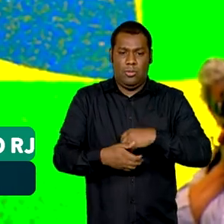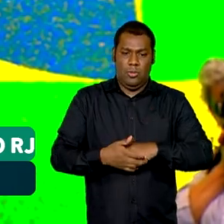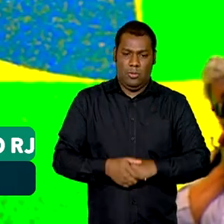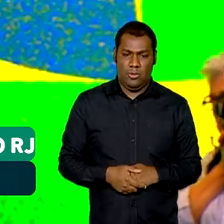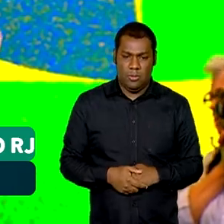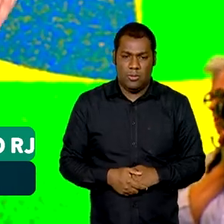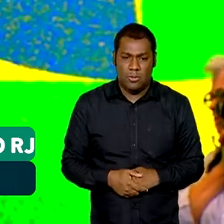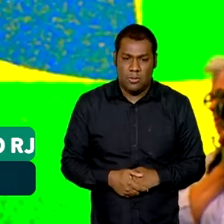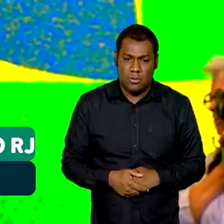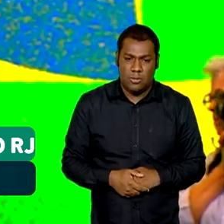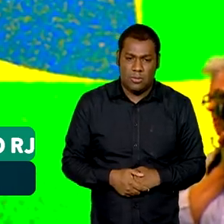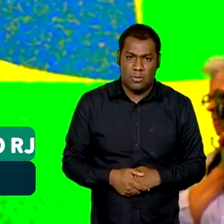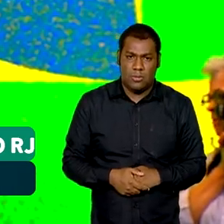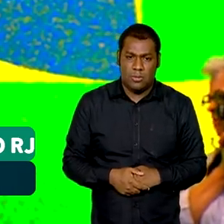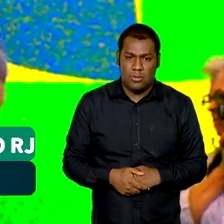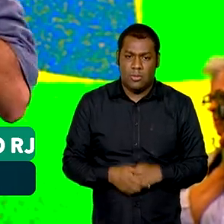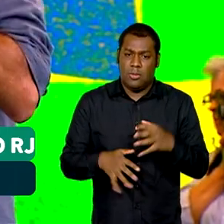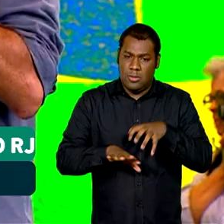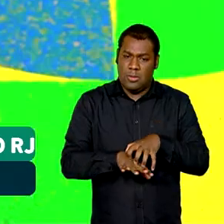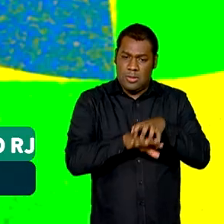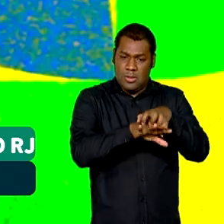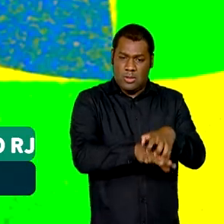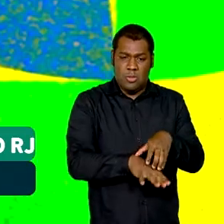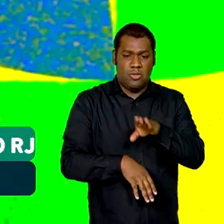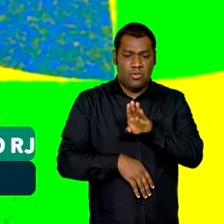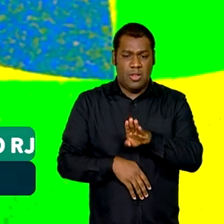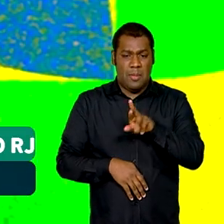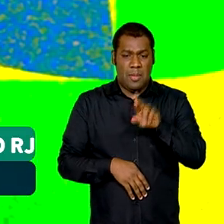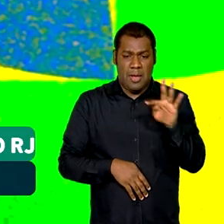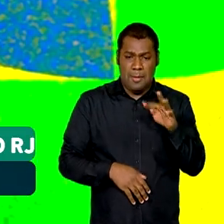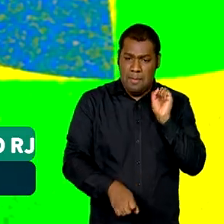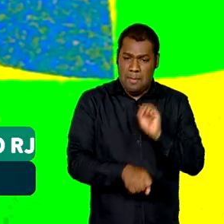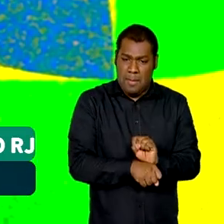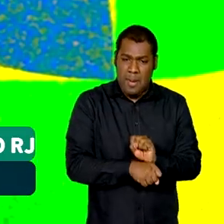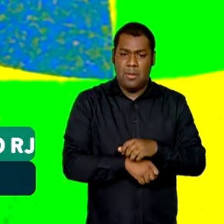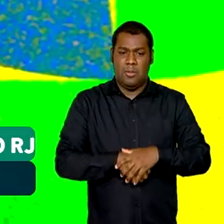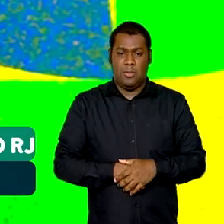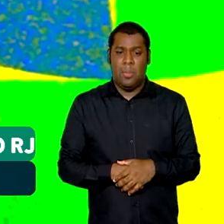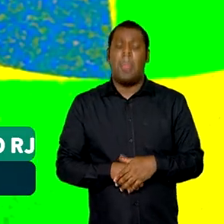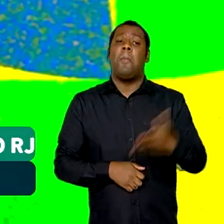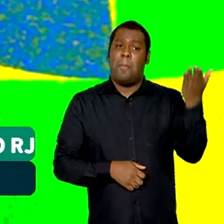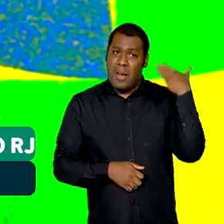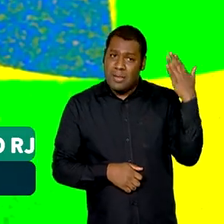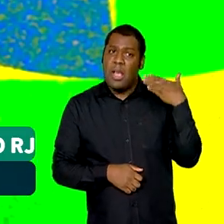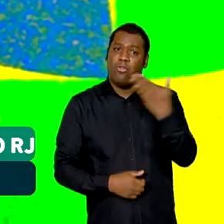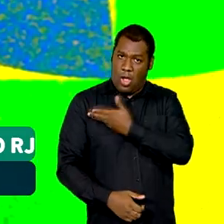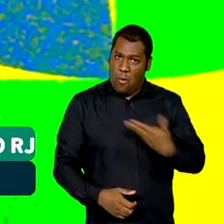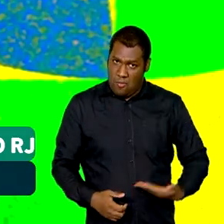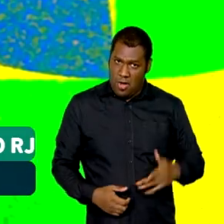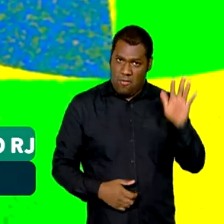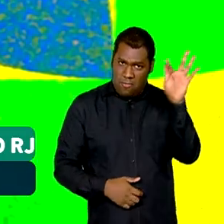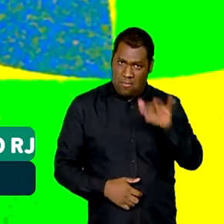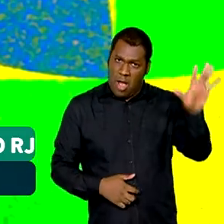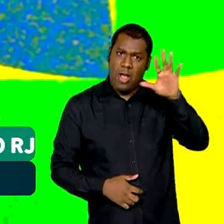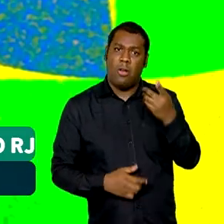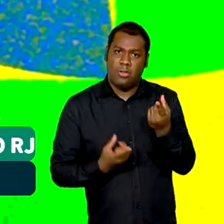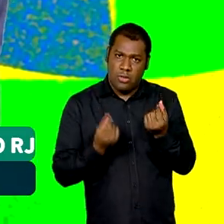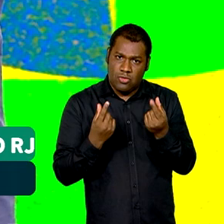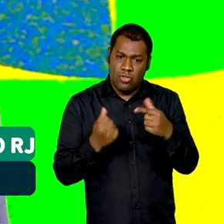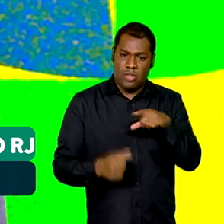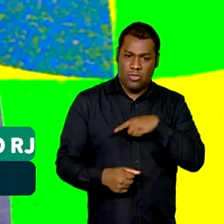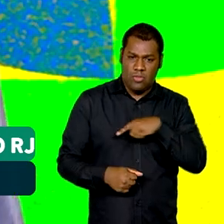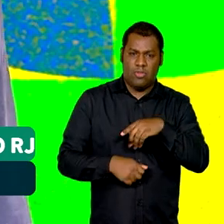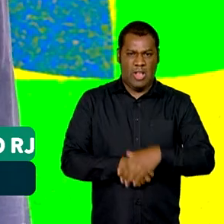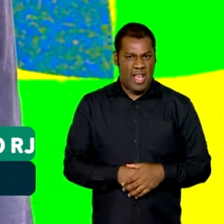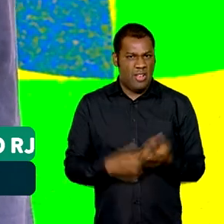Transbrasil. E o dinheiro tinha, porque era dinheiro do governo federal, não era dinheiro